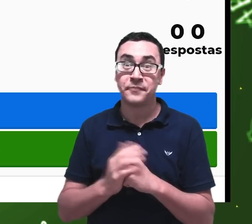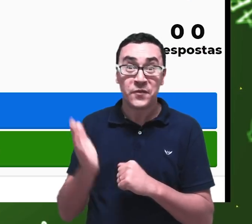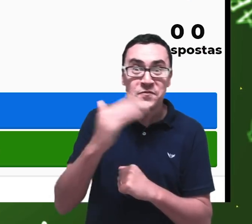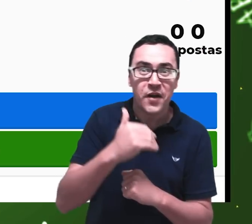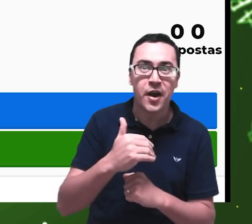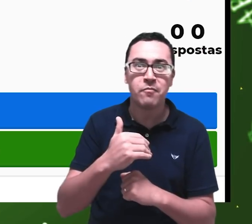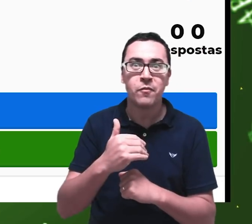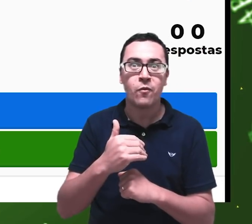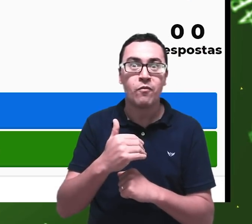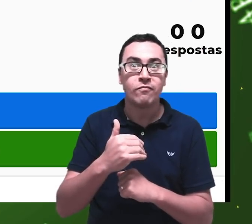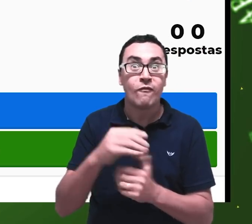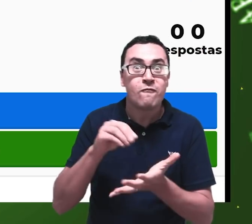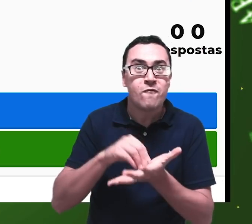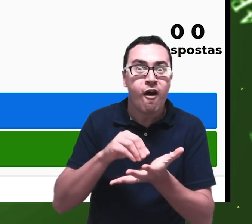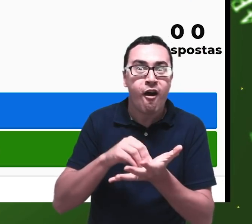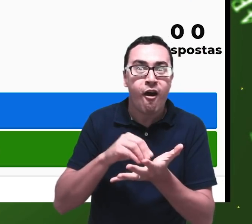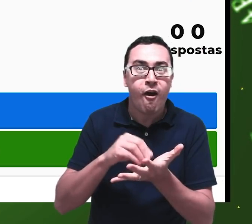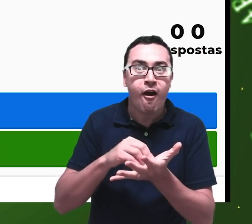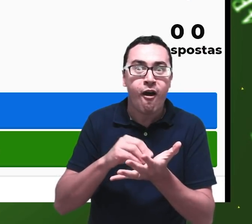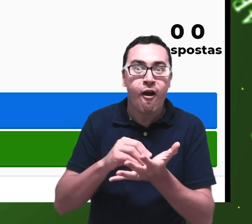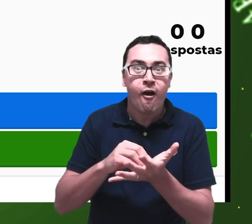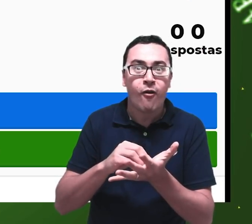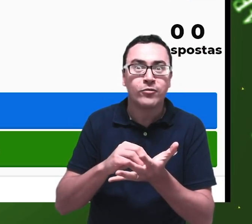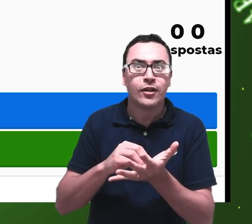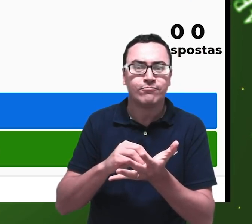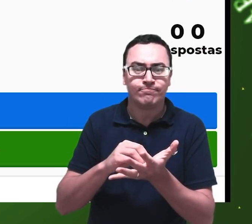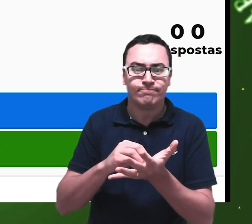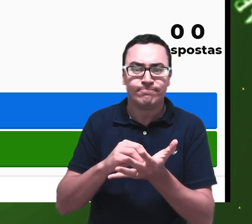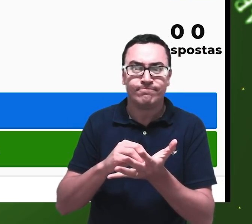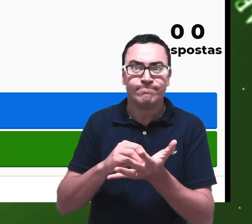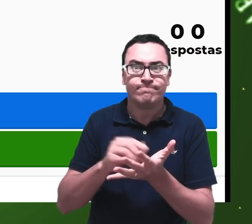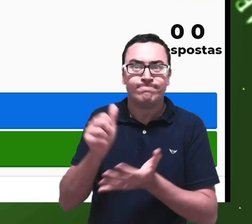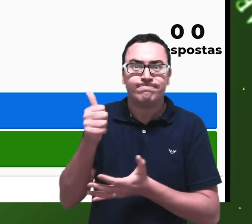Vamos lá, mais alguns segundinhos.